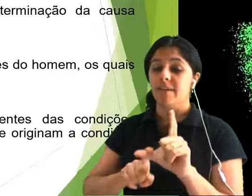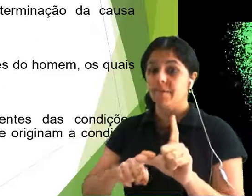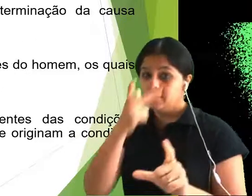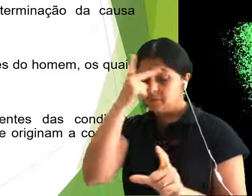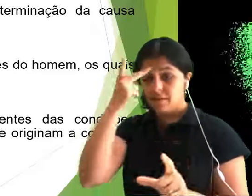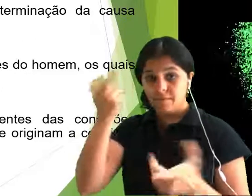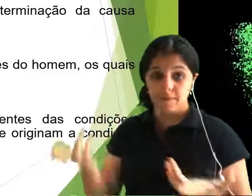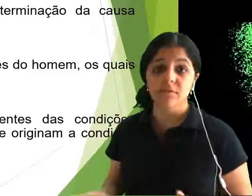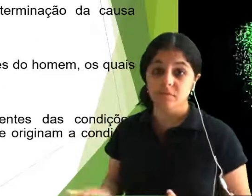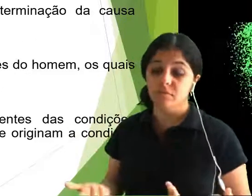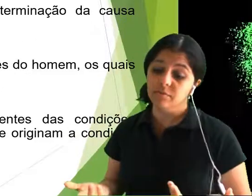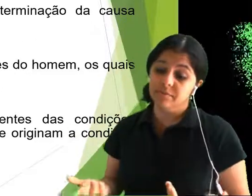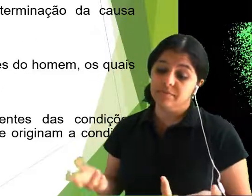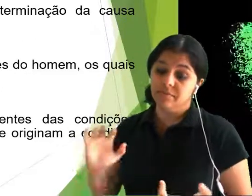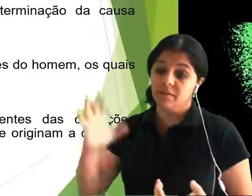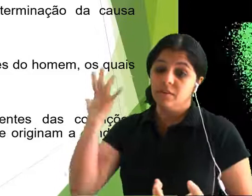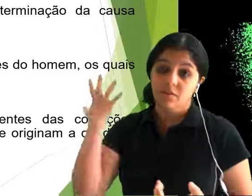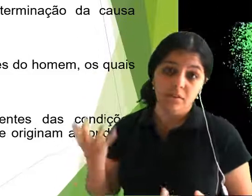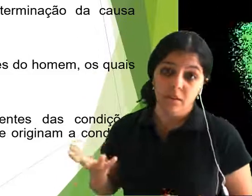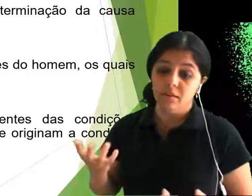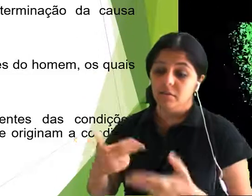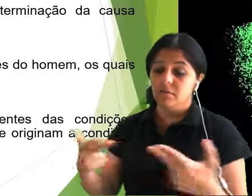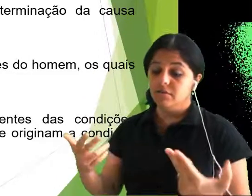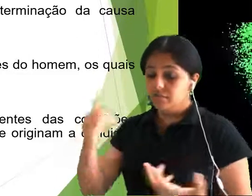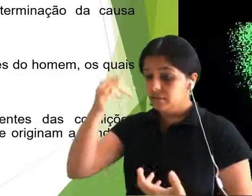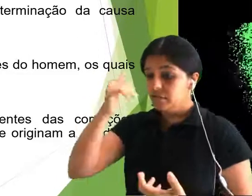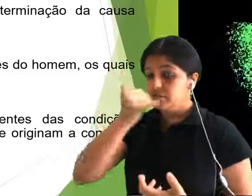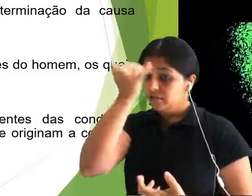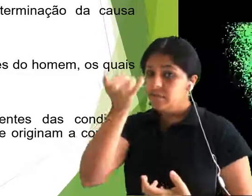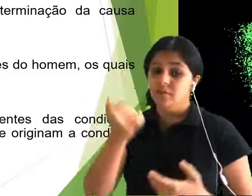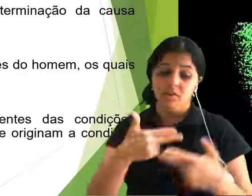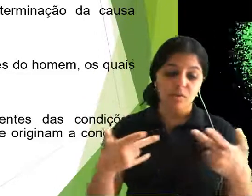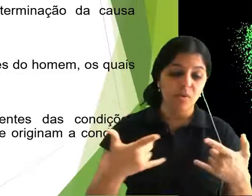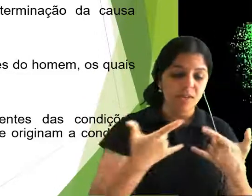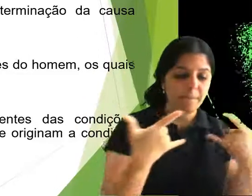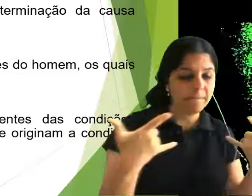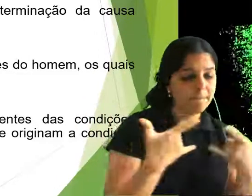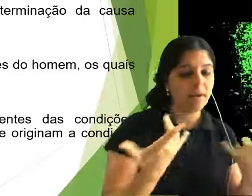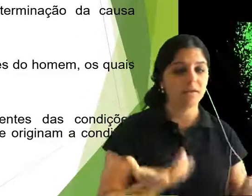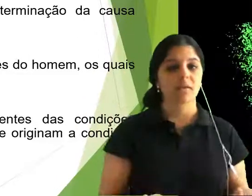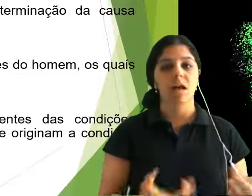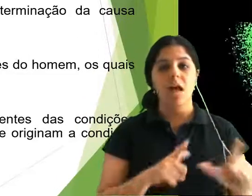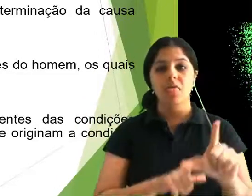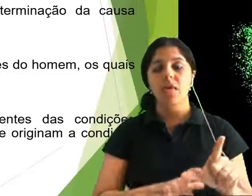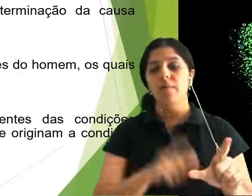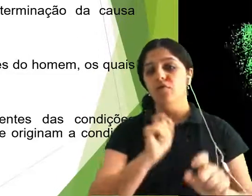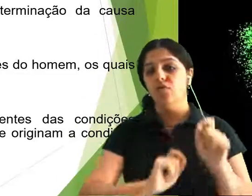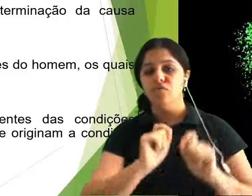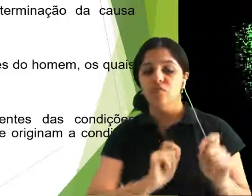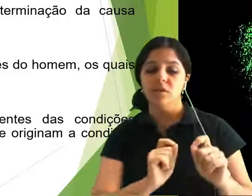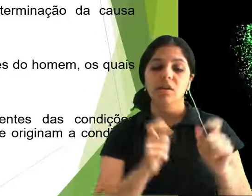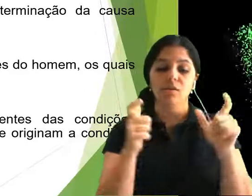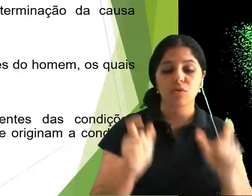os quais originam os atos inseguros. E os fatores materiais, que são dependentes das